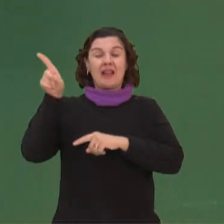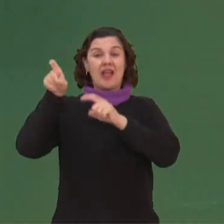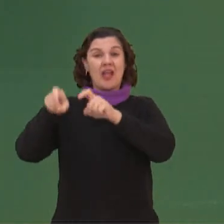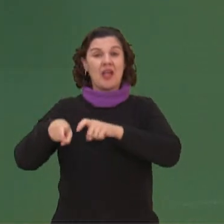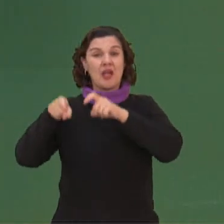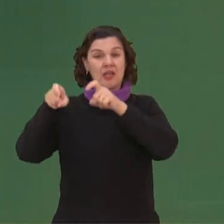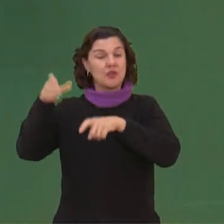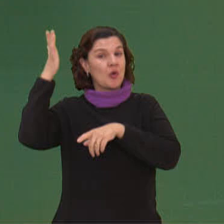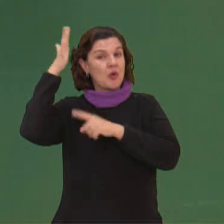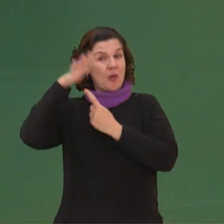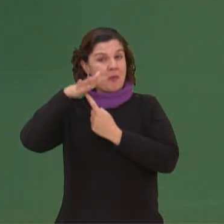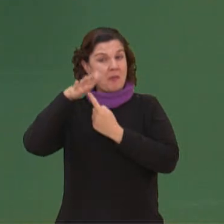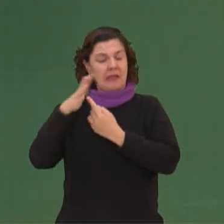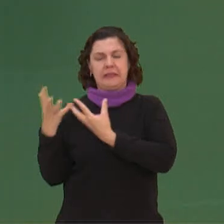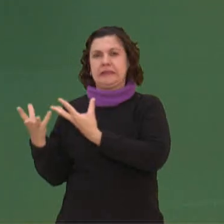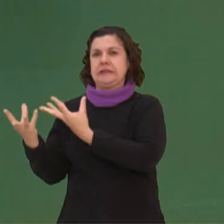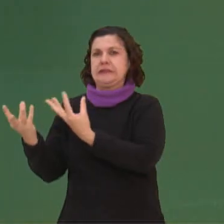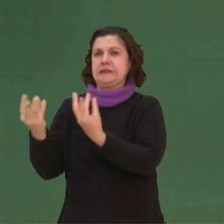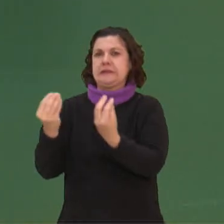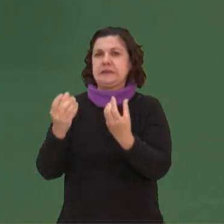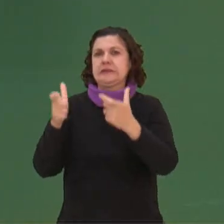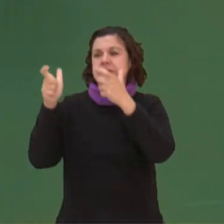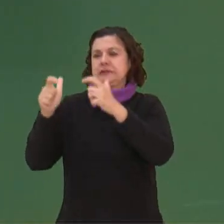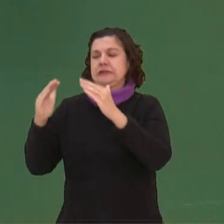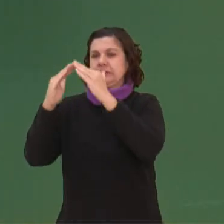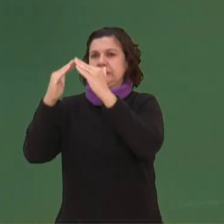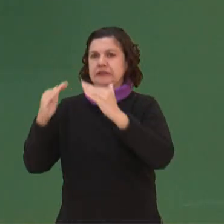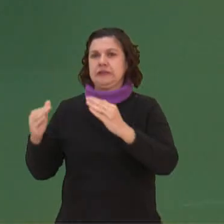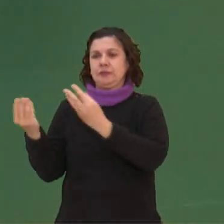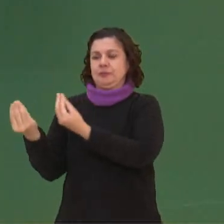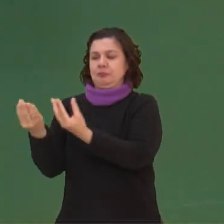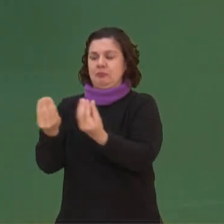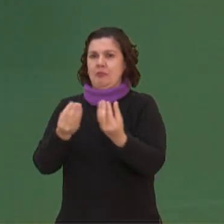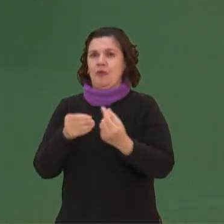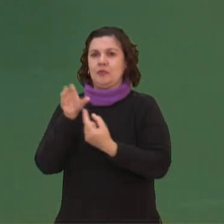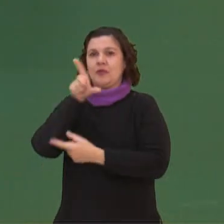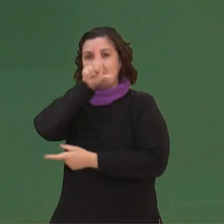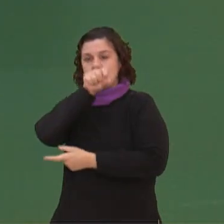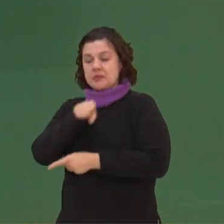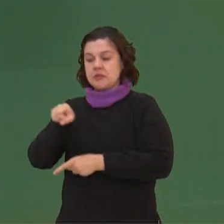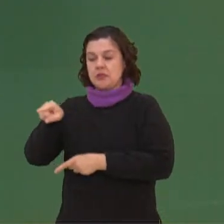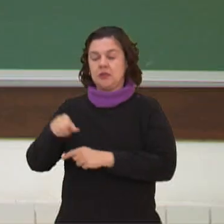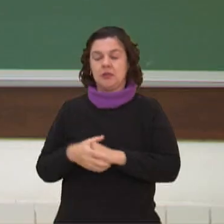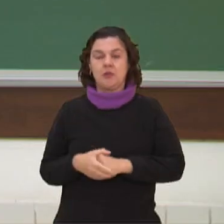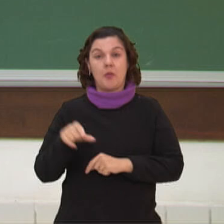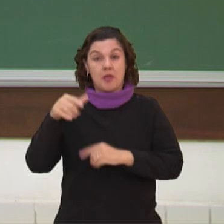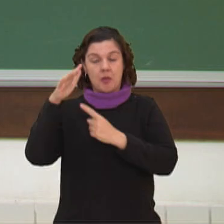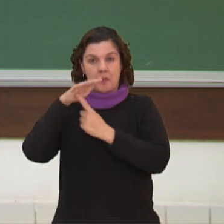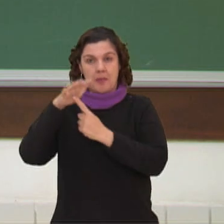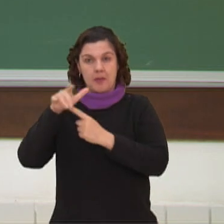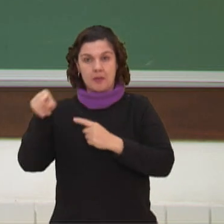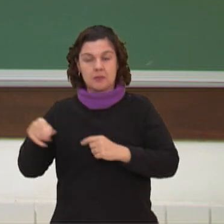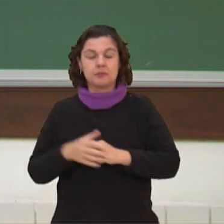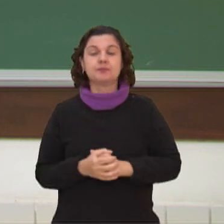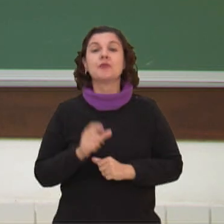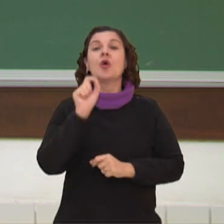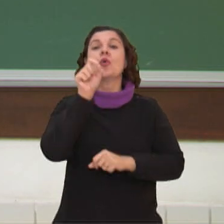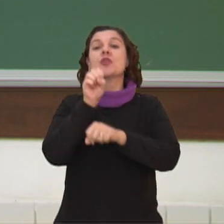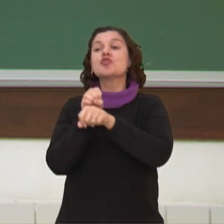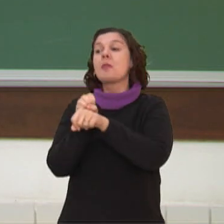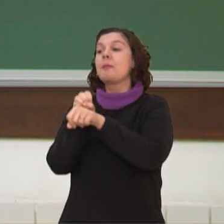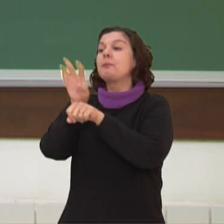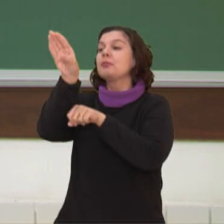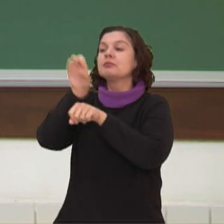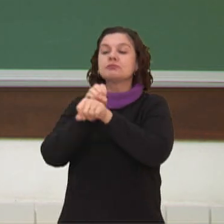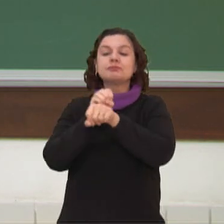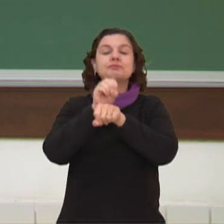já trabalhei nesta ideia de alimentar os frangos e tudo mais. O que nós exportamos para a